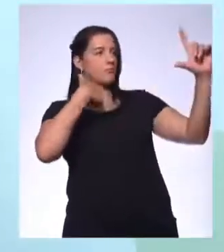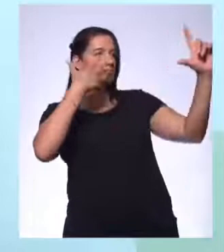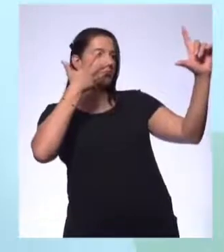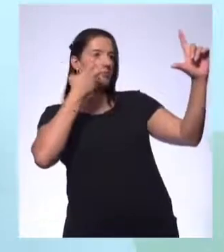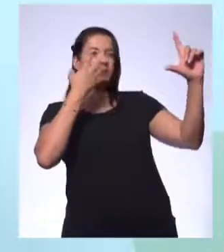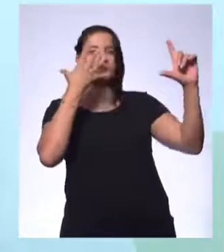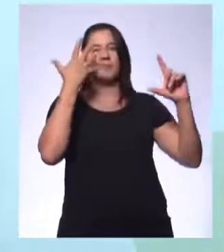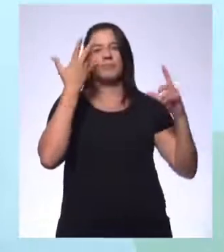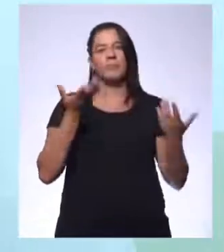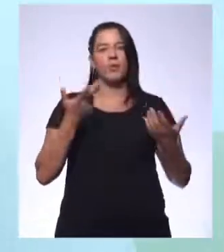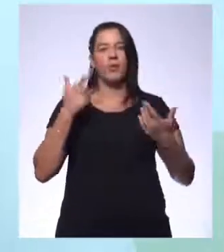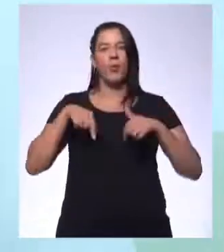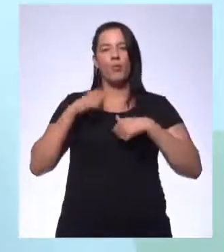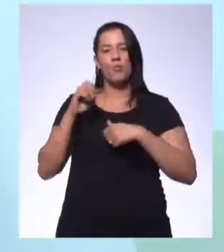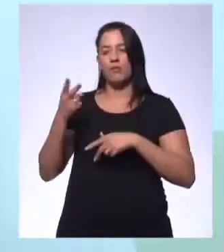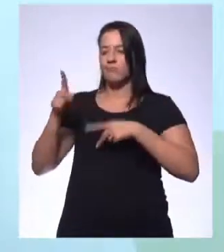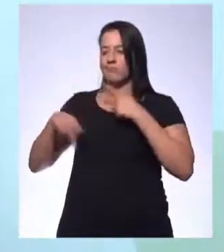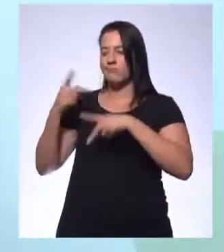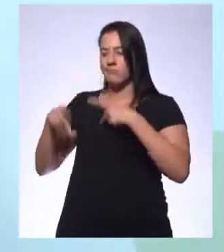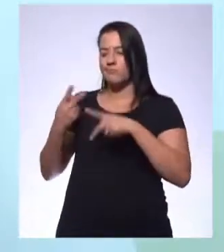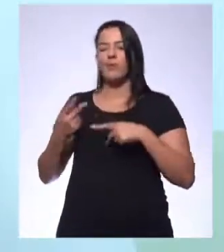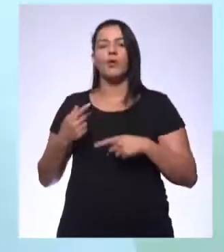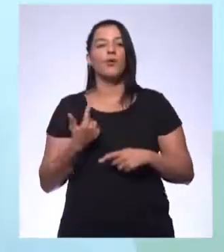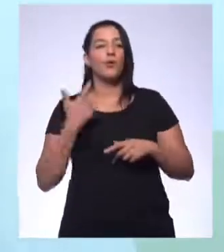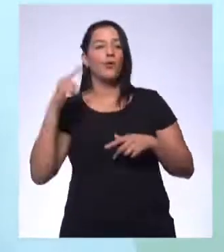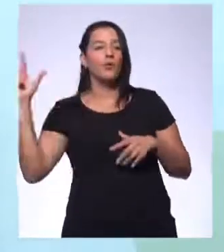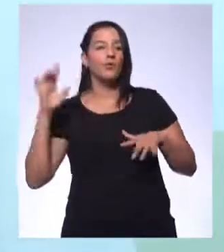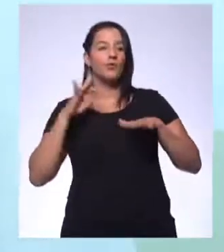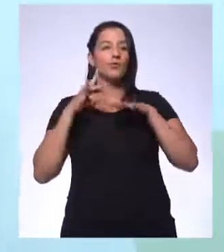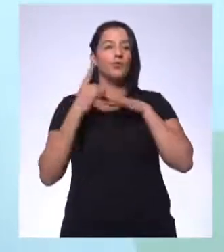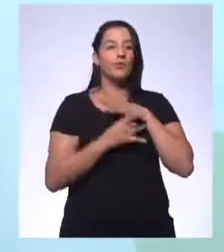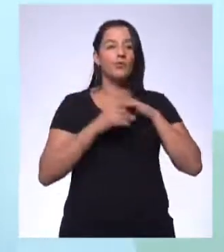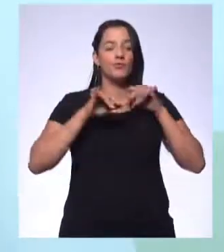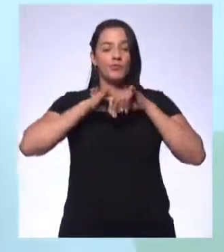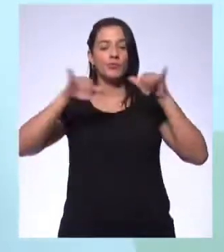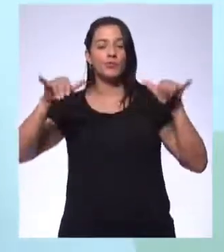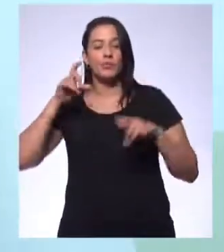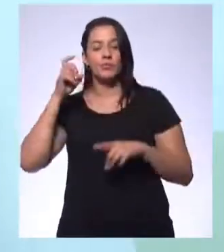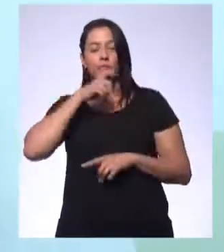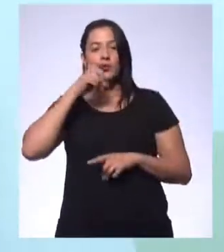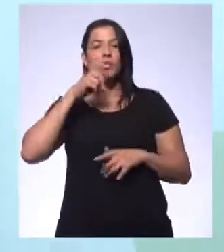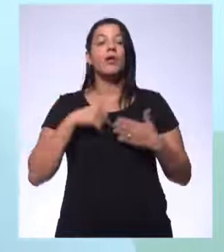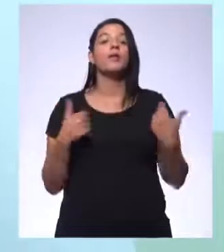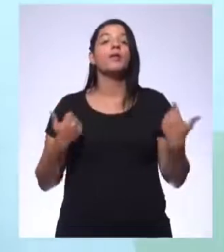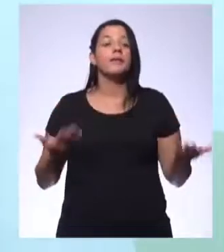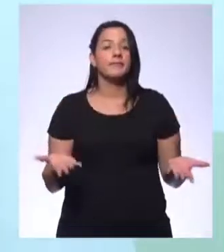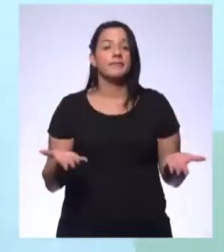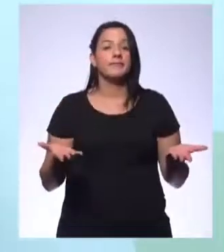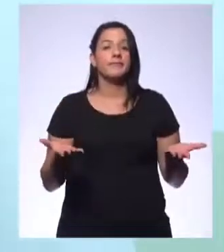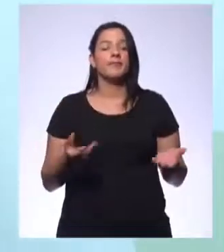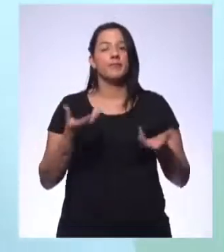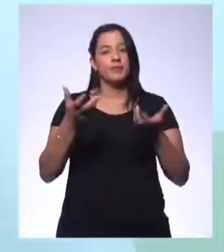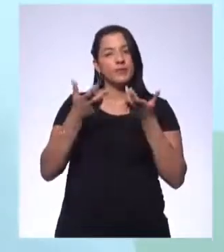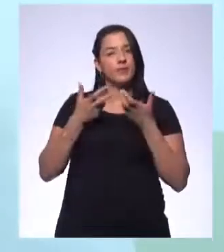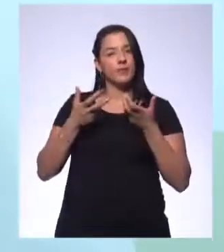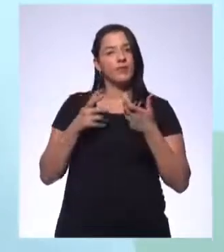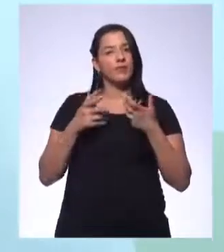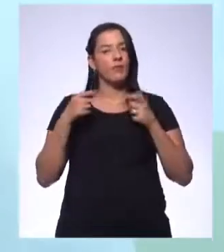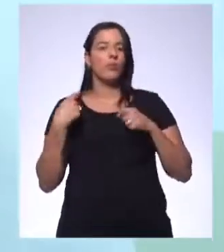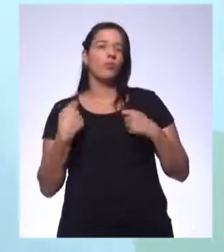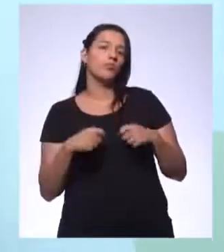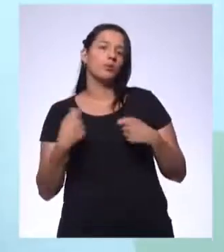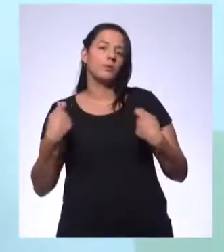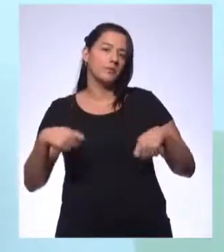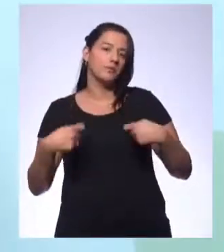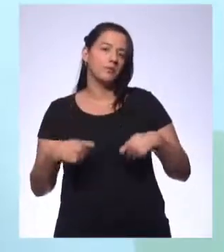para falar só de política, outra rede social só para espalhar fake news. Será que isso é por acaso ou é proposital? Então a gente acaba